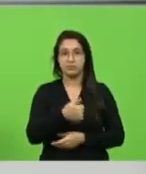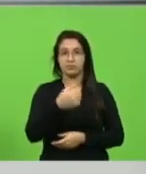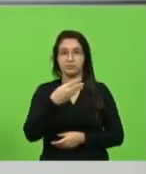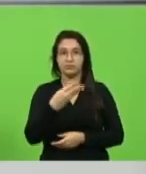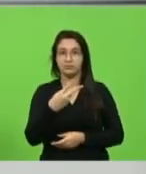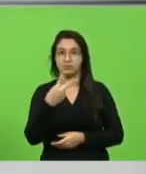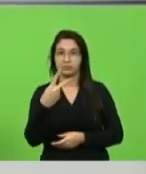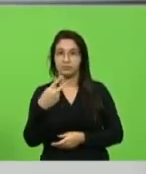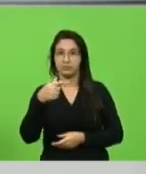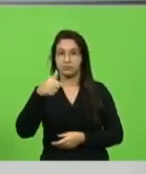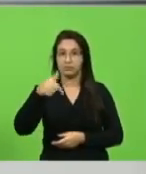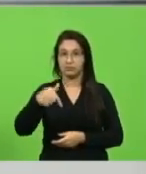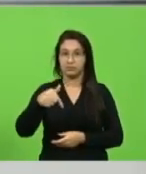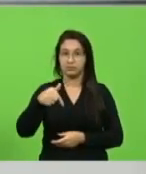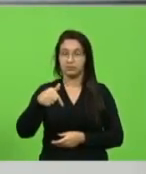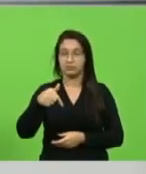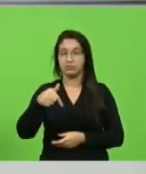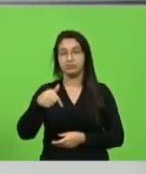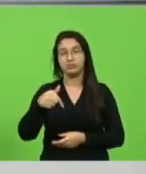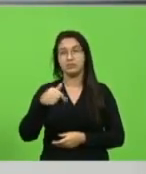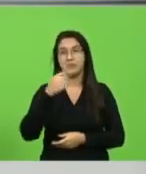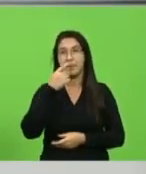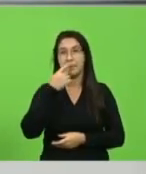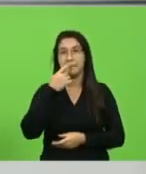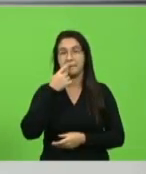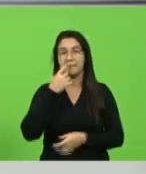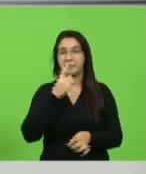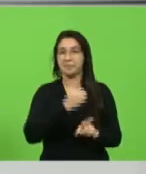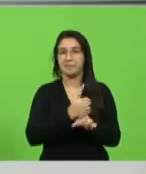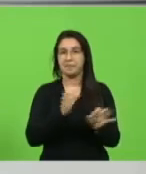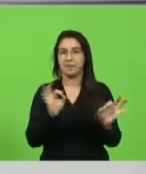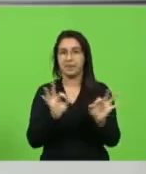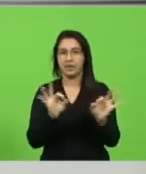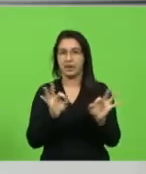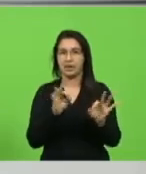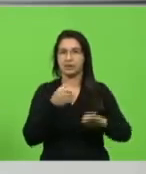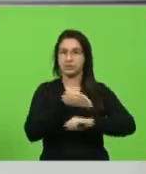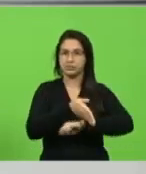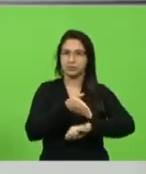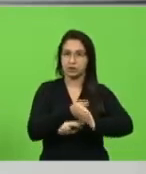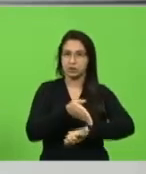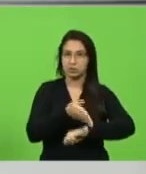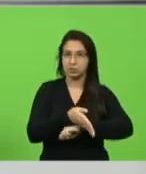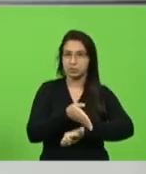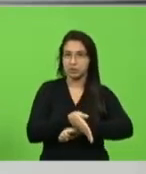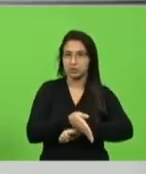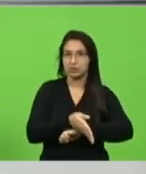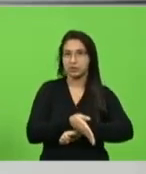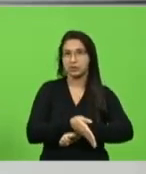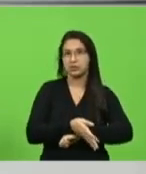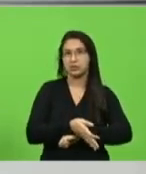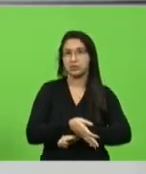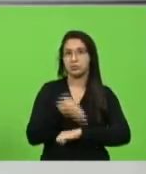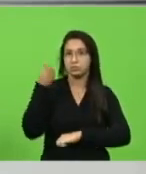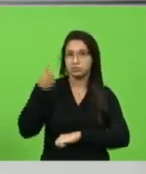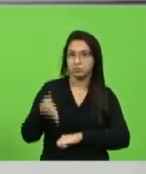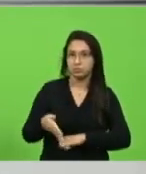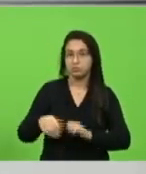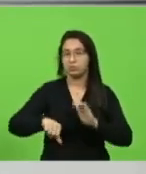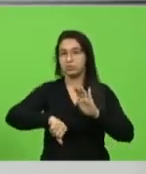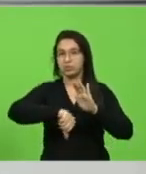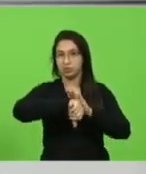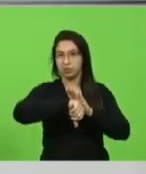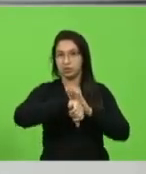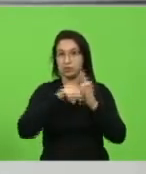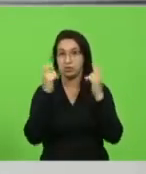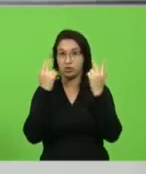1427 do Distrito Federal não tenham identificado sinais de participação ativa do governador nos crimes